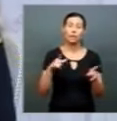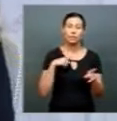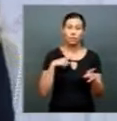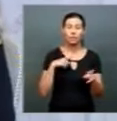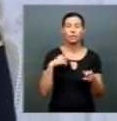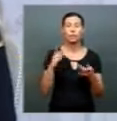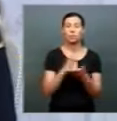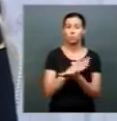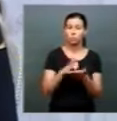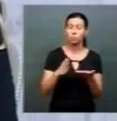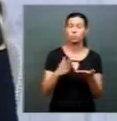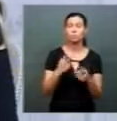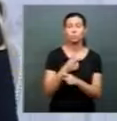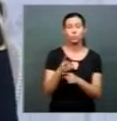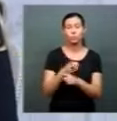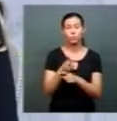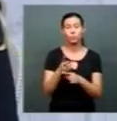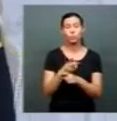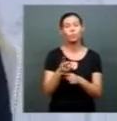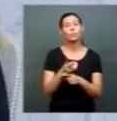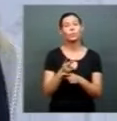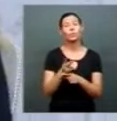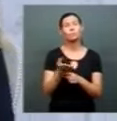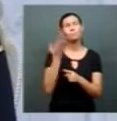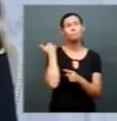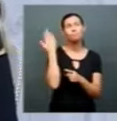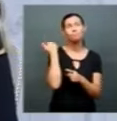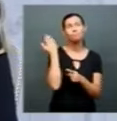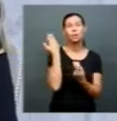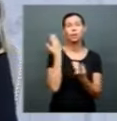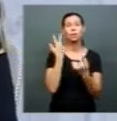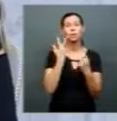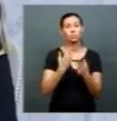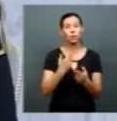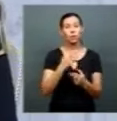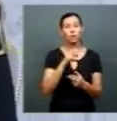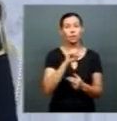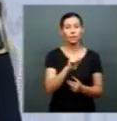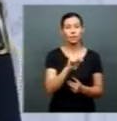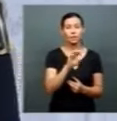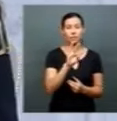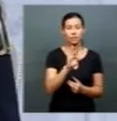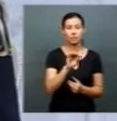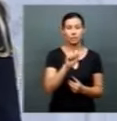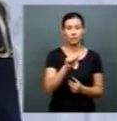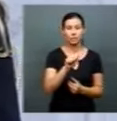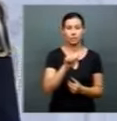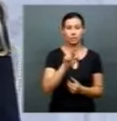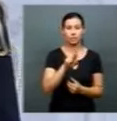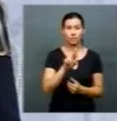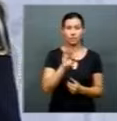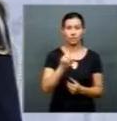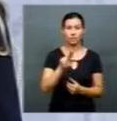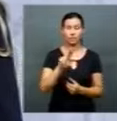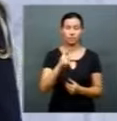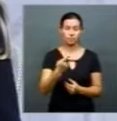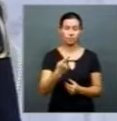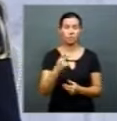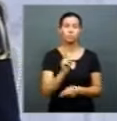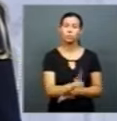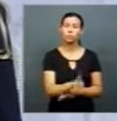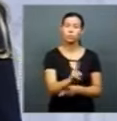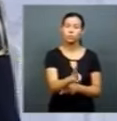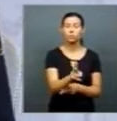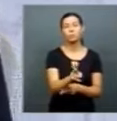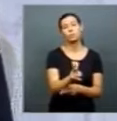essa essência do que teria que ter uma startup para permanecer no mercado, Porque a startup é isso, ela talvez tenha